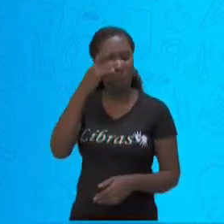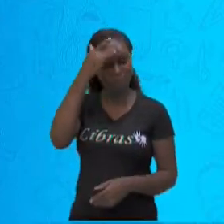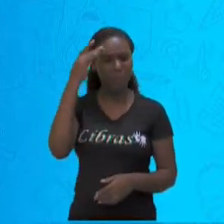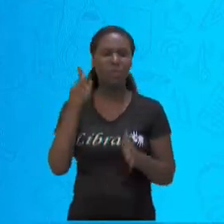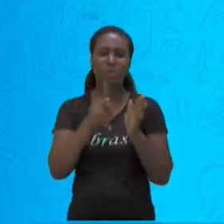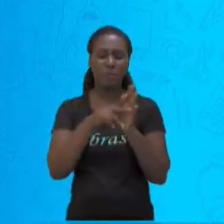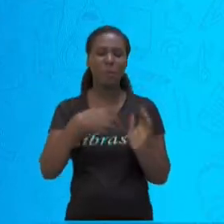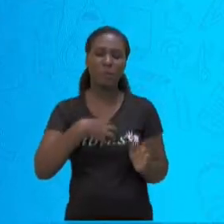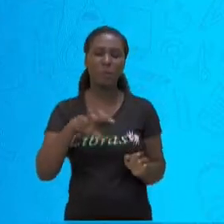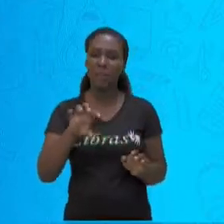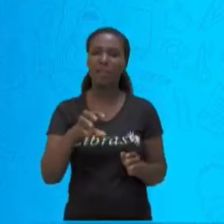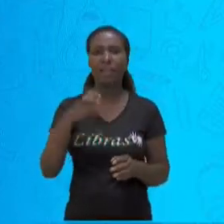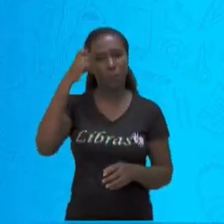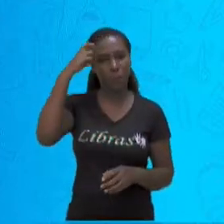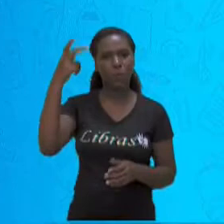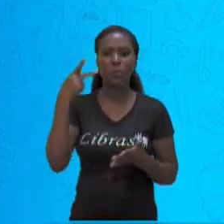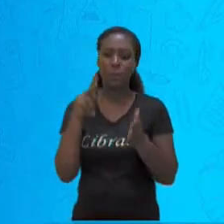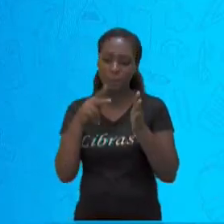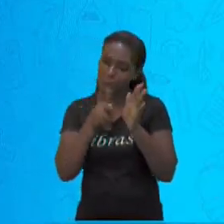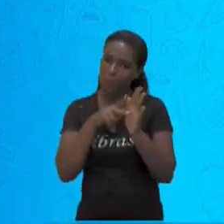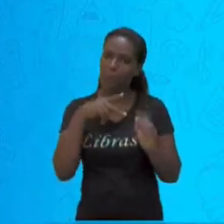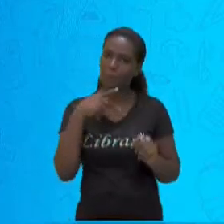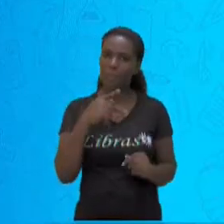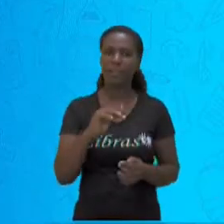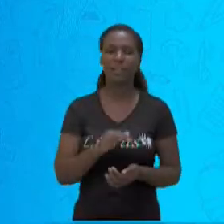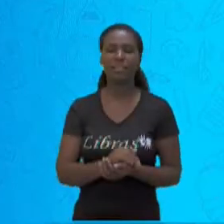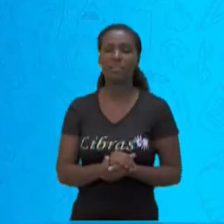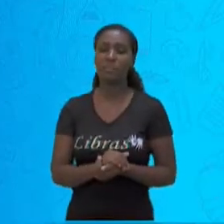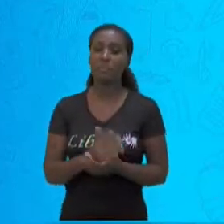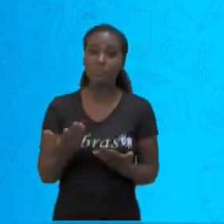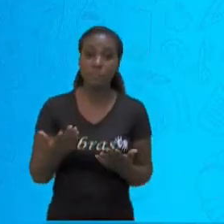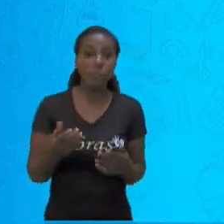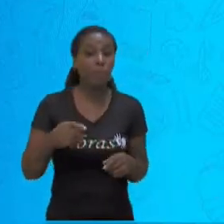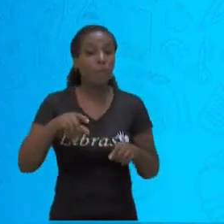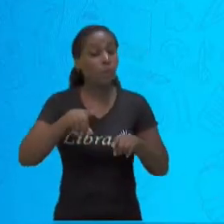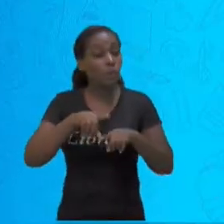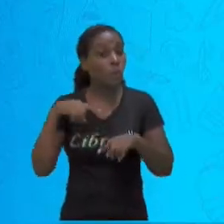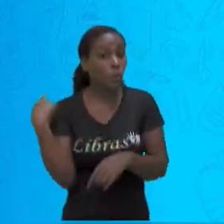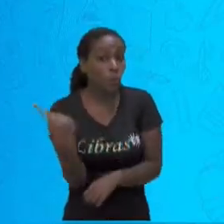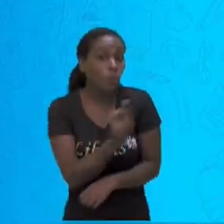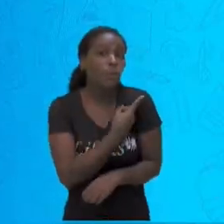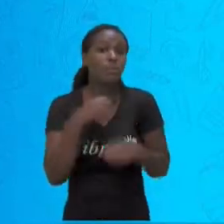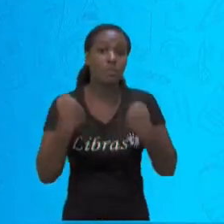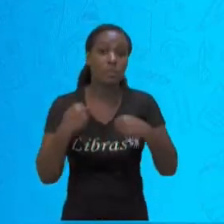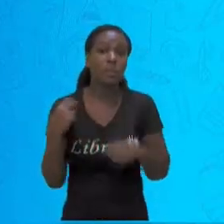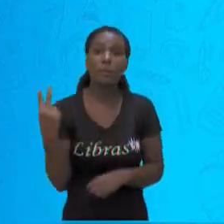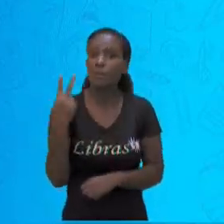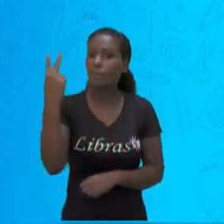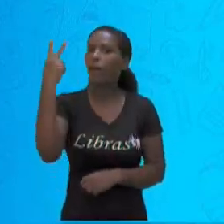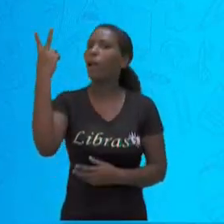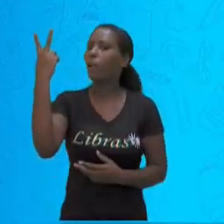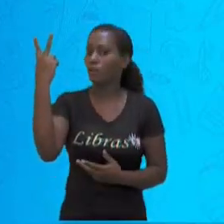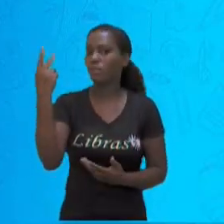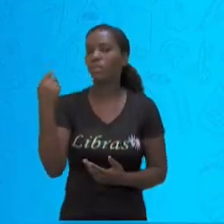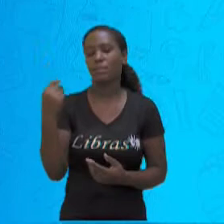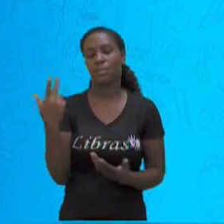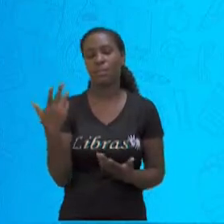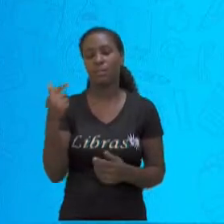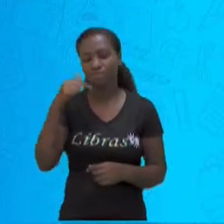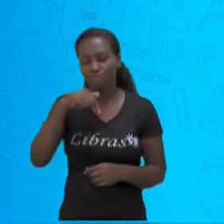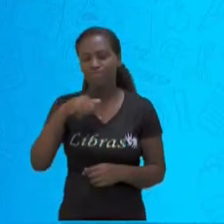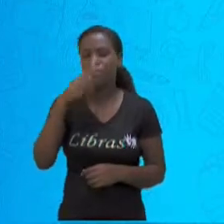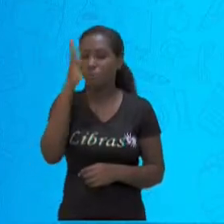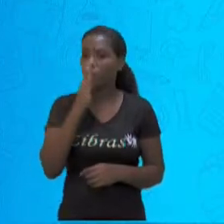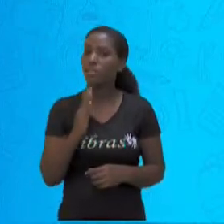temos. E muitas das vezes, devido à globalização, nós não